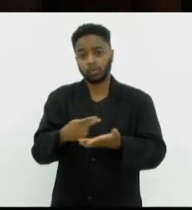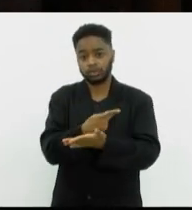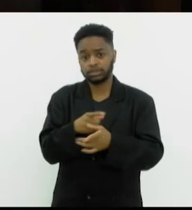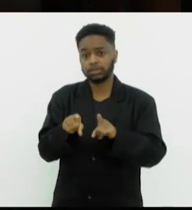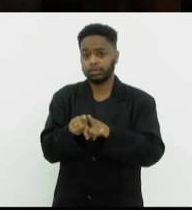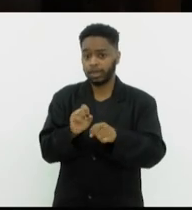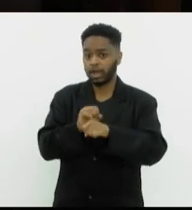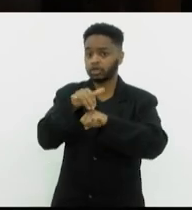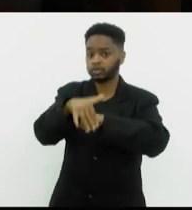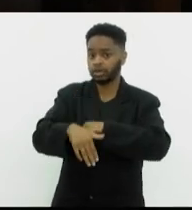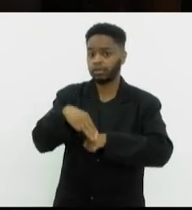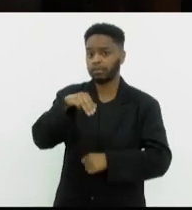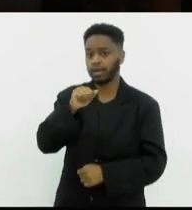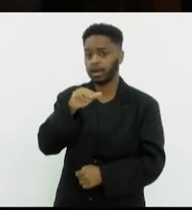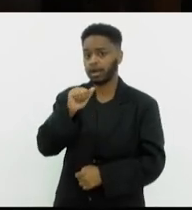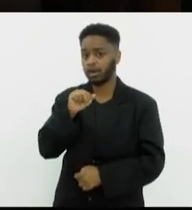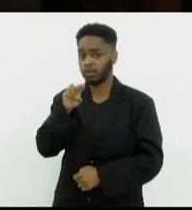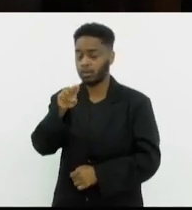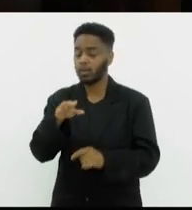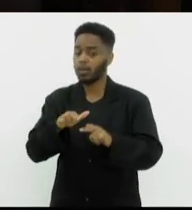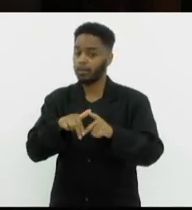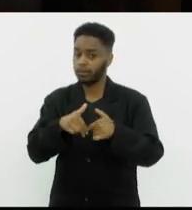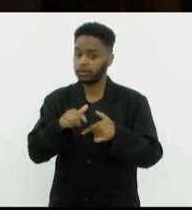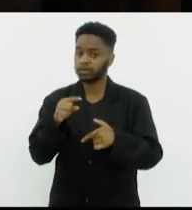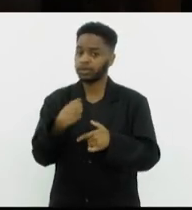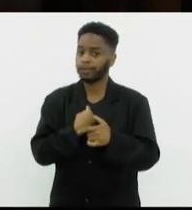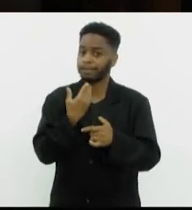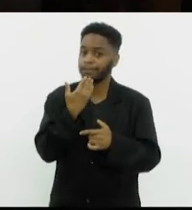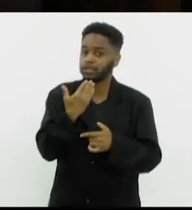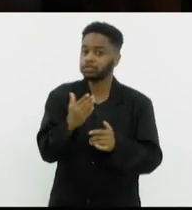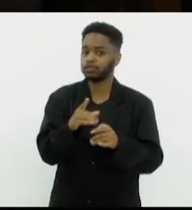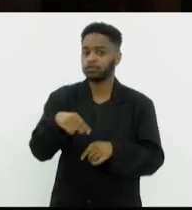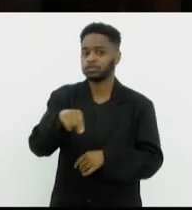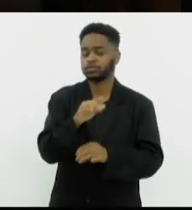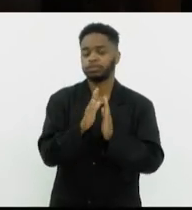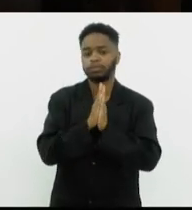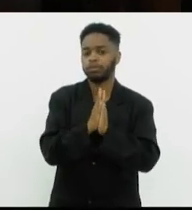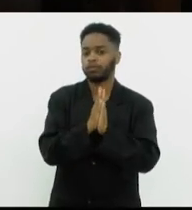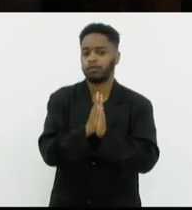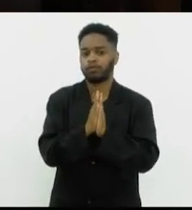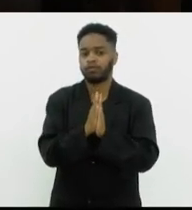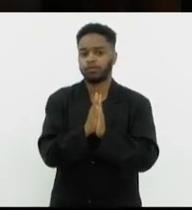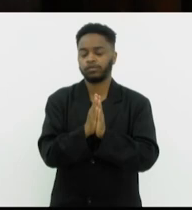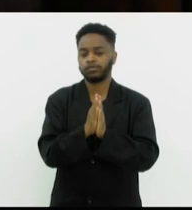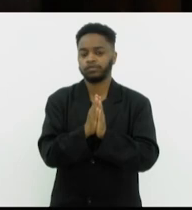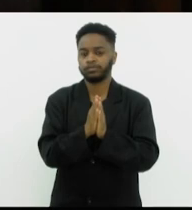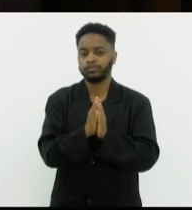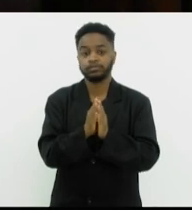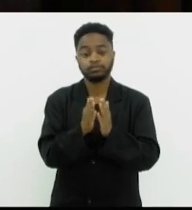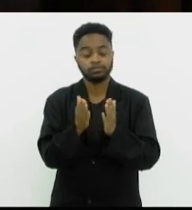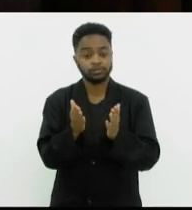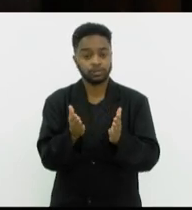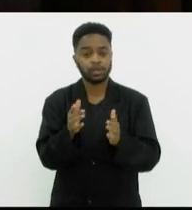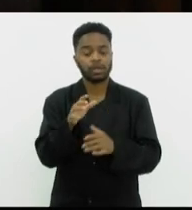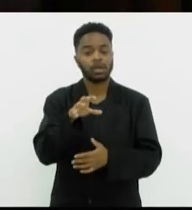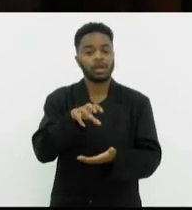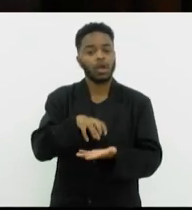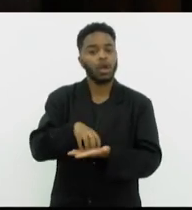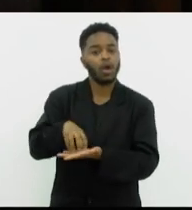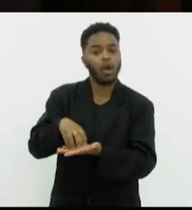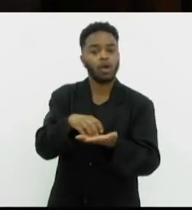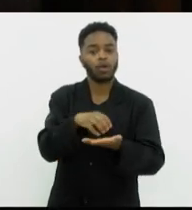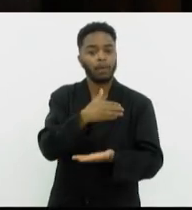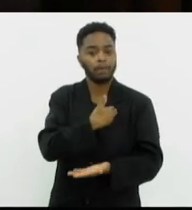Macacu. Então, por isso, um pouco esse clamor para que nós possamos, né, que as instâncias,